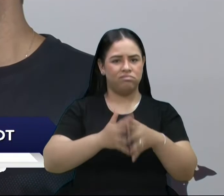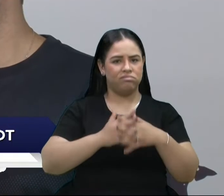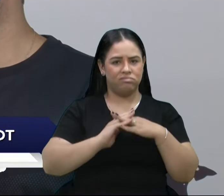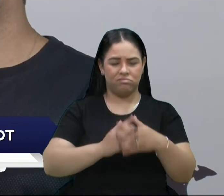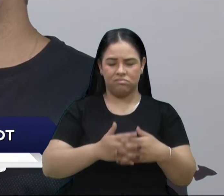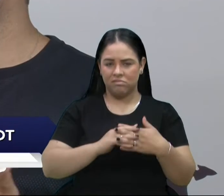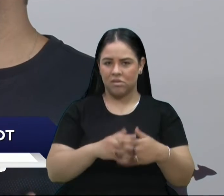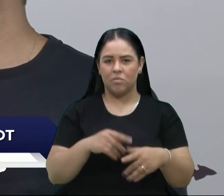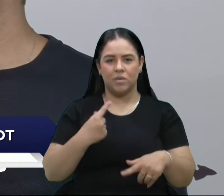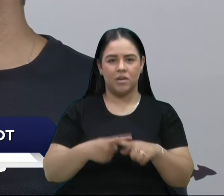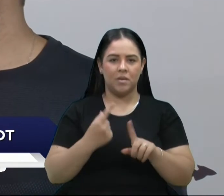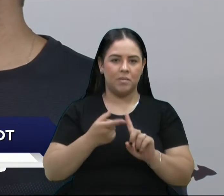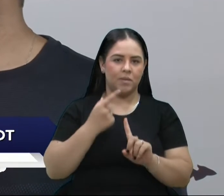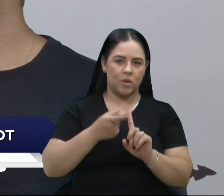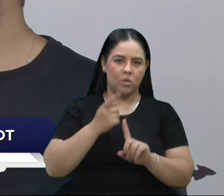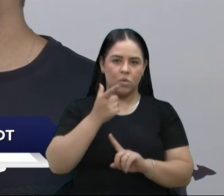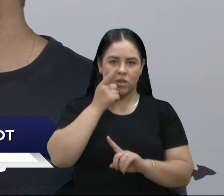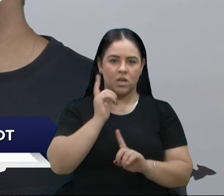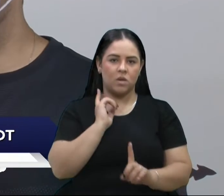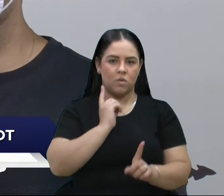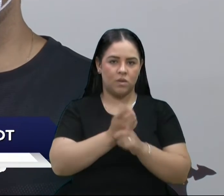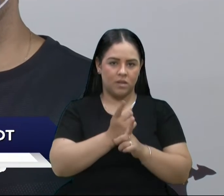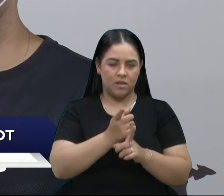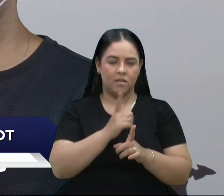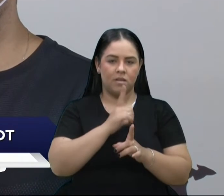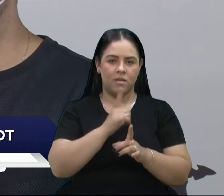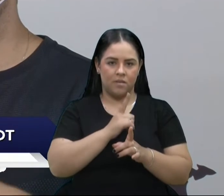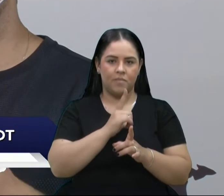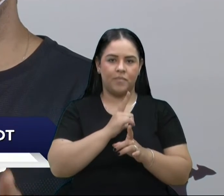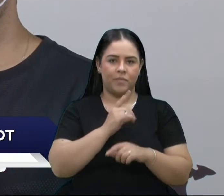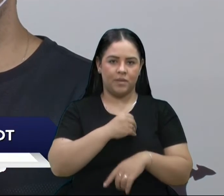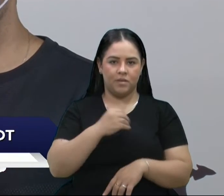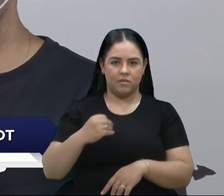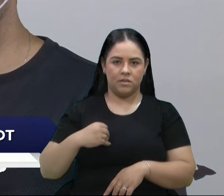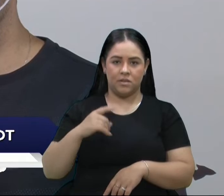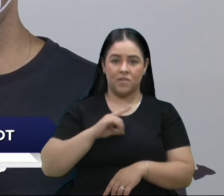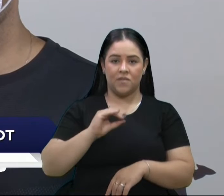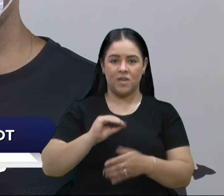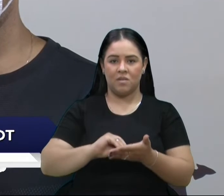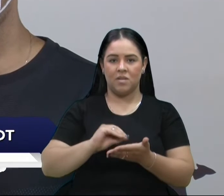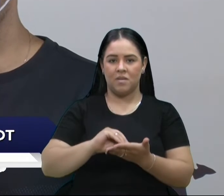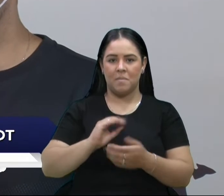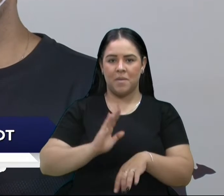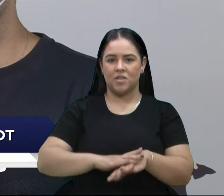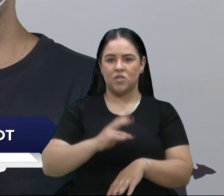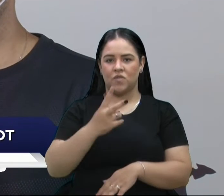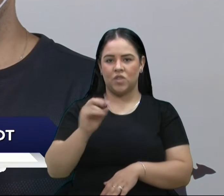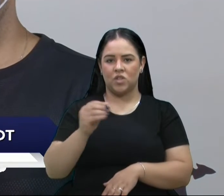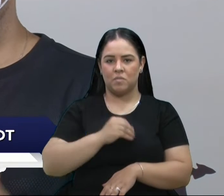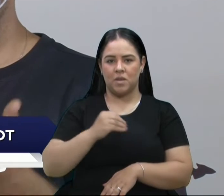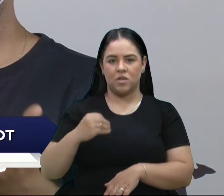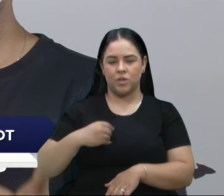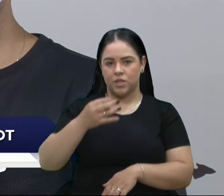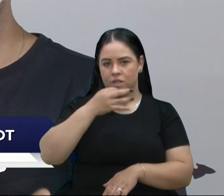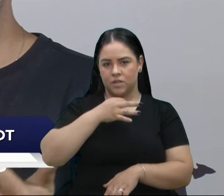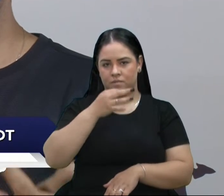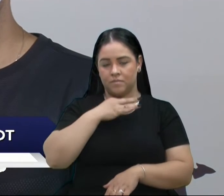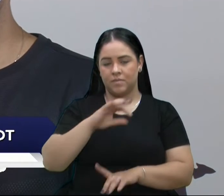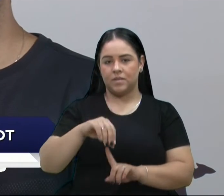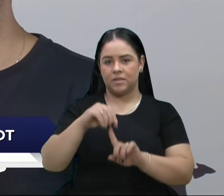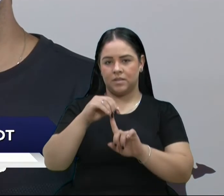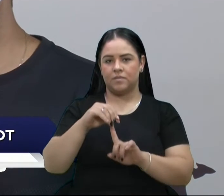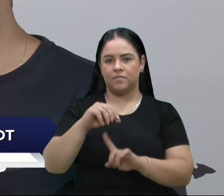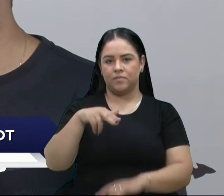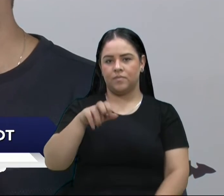né? Primeiro, tu conseguiu uma consulta lá na UBS, que estão faltando mais de 20 médicos hoje em Caxias do Sul, médicos principalmente